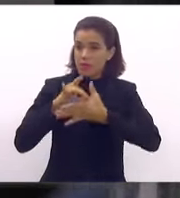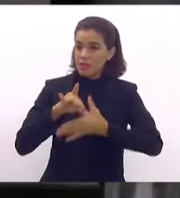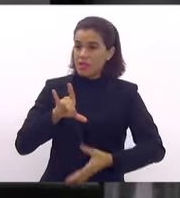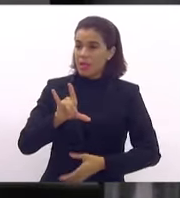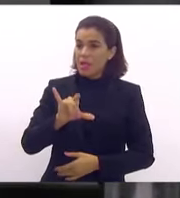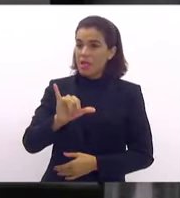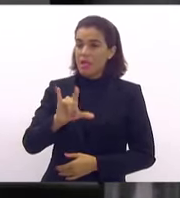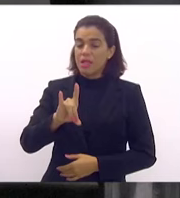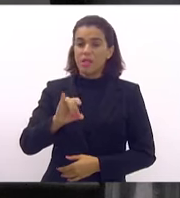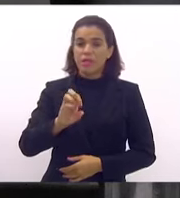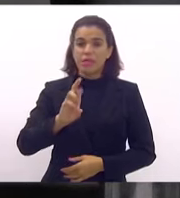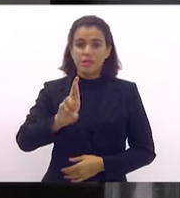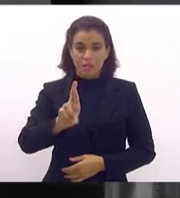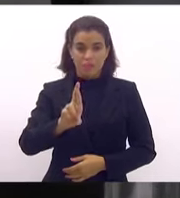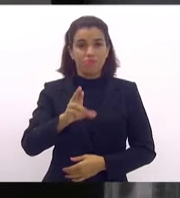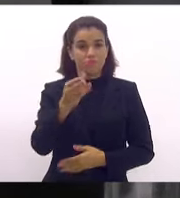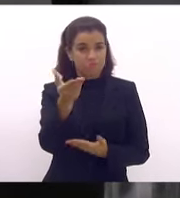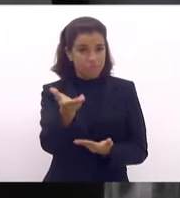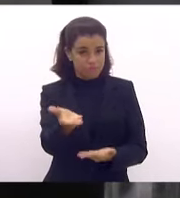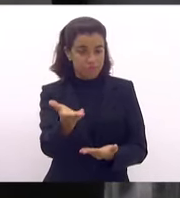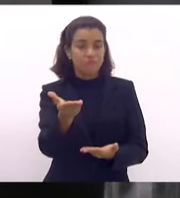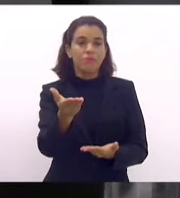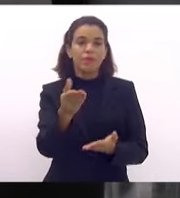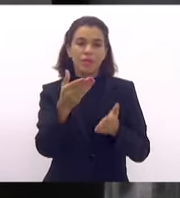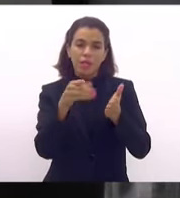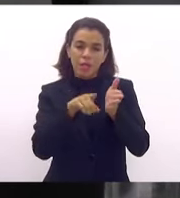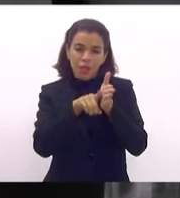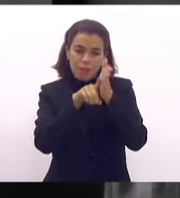Vossa Excelência analisou